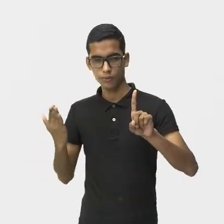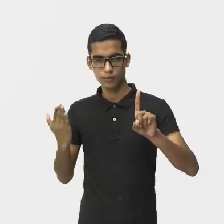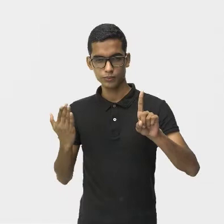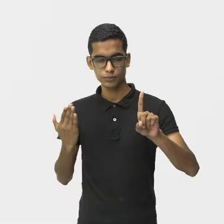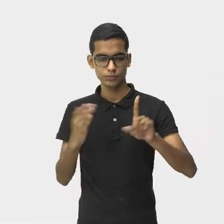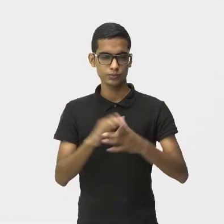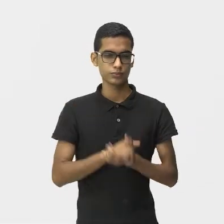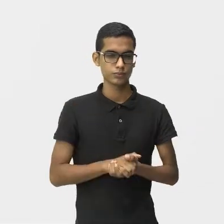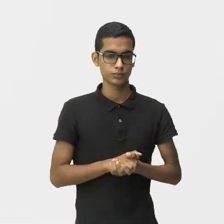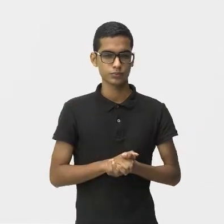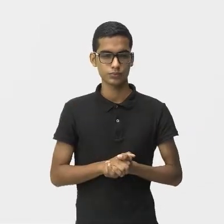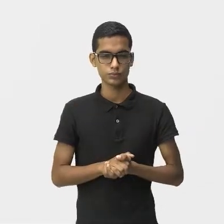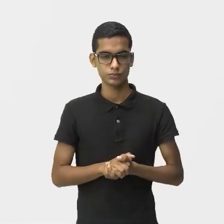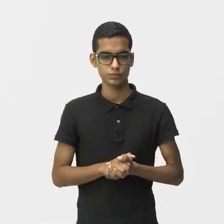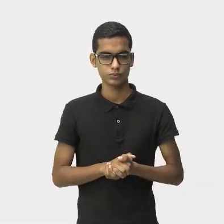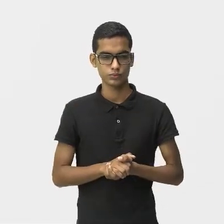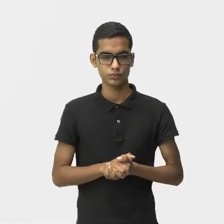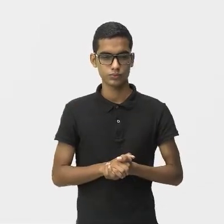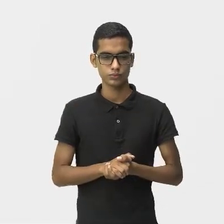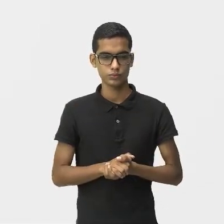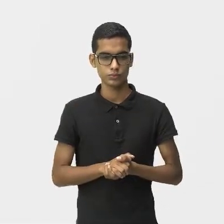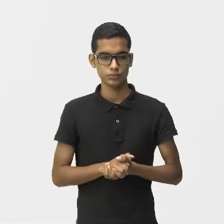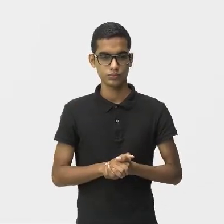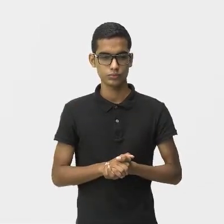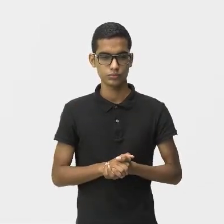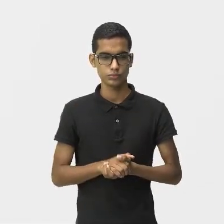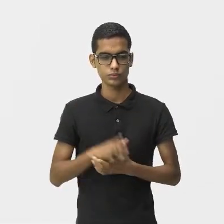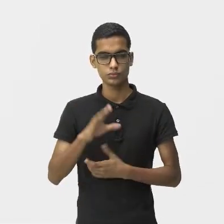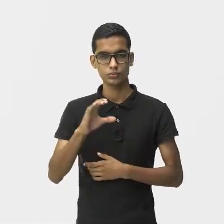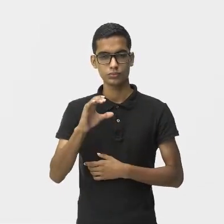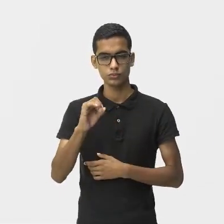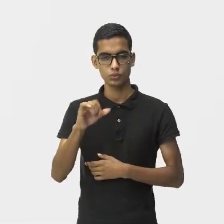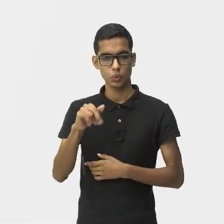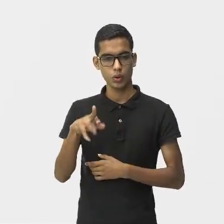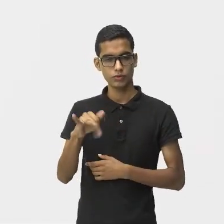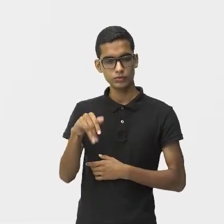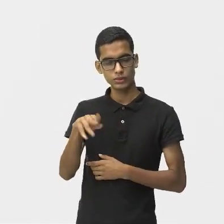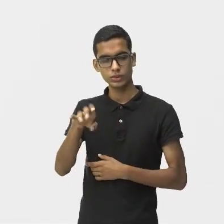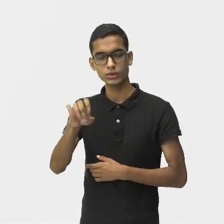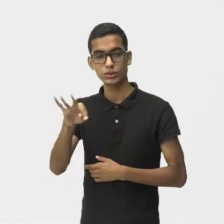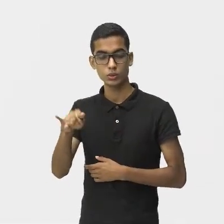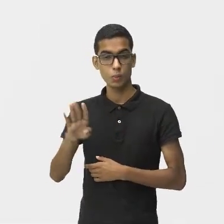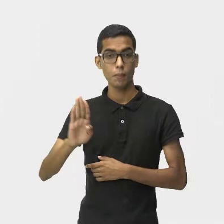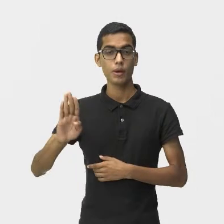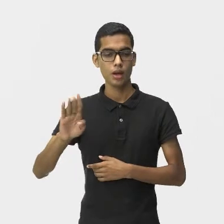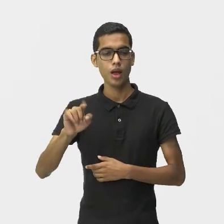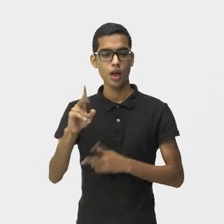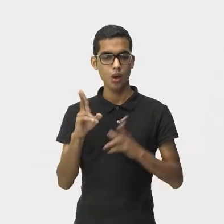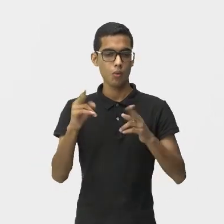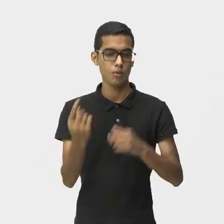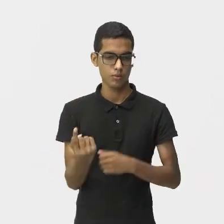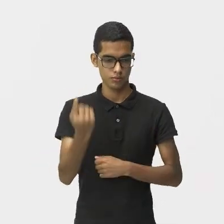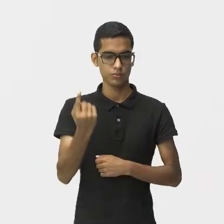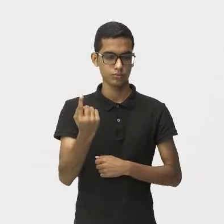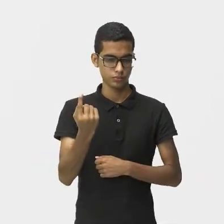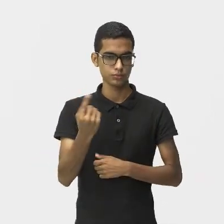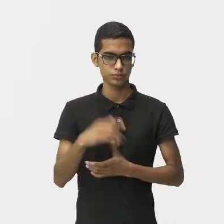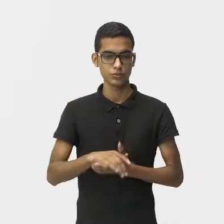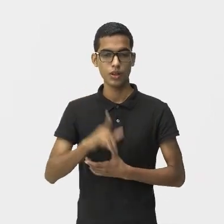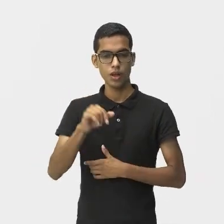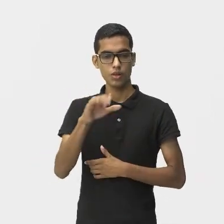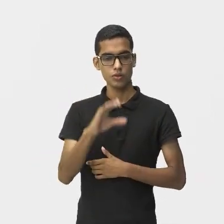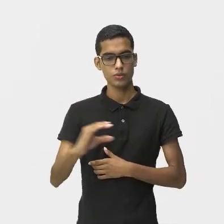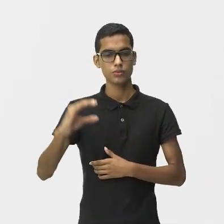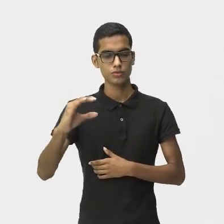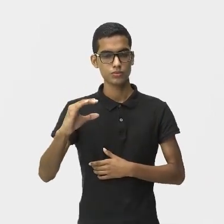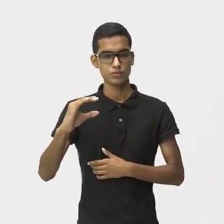0, é igual a 1, perdão. O coeficiente B é igual a 1 também. E o coeficiente C é igual